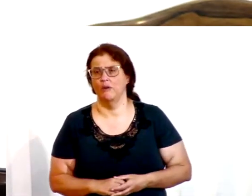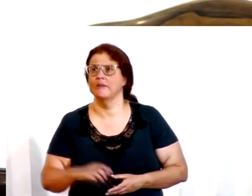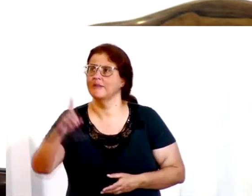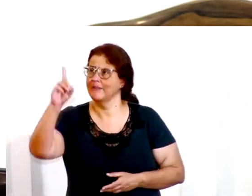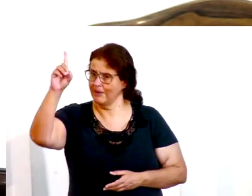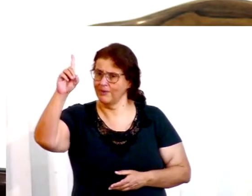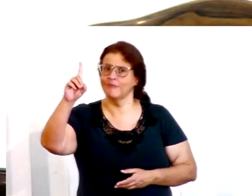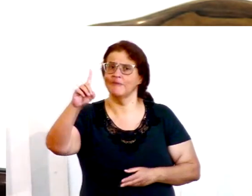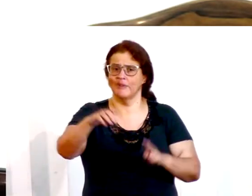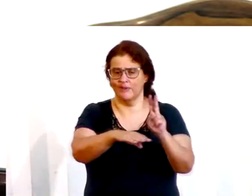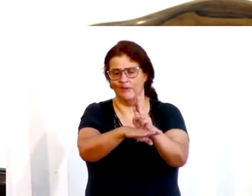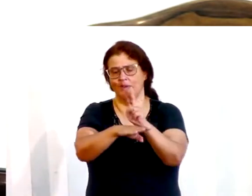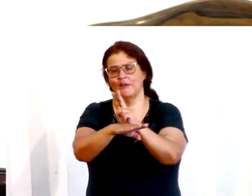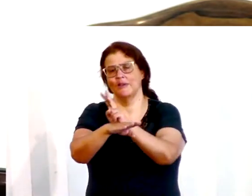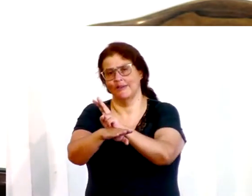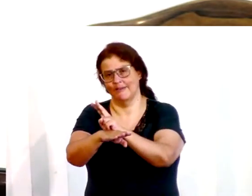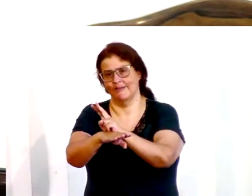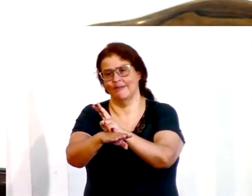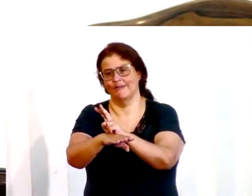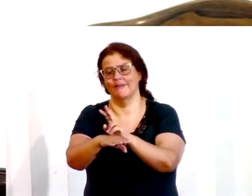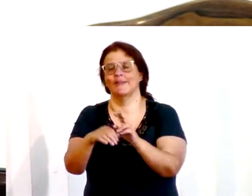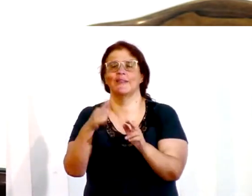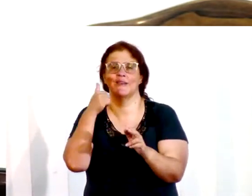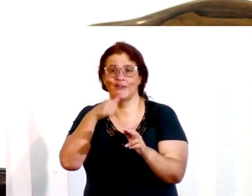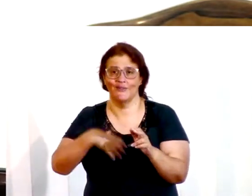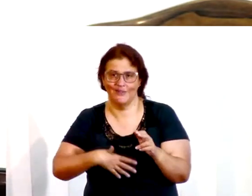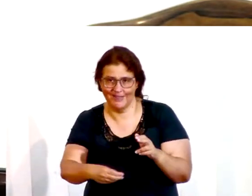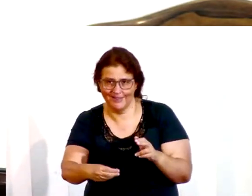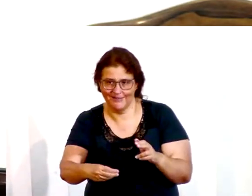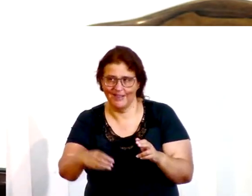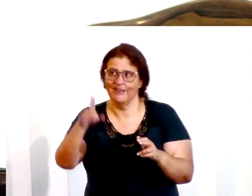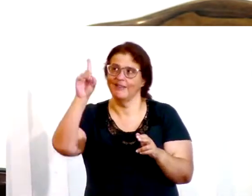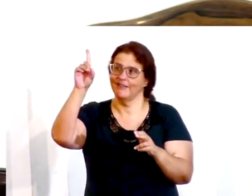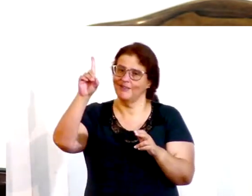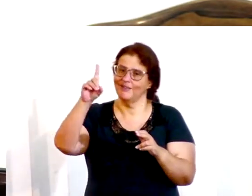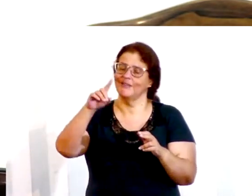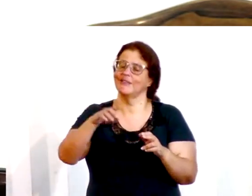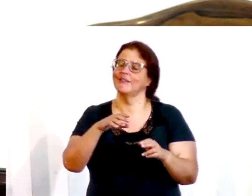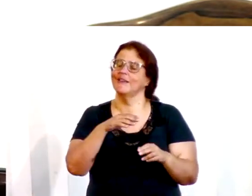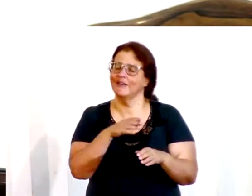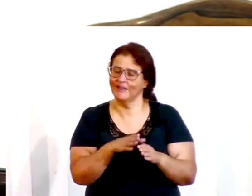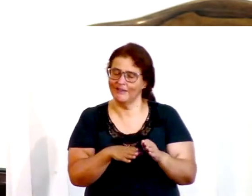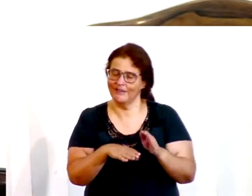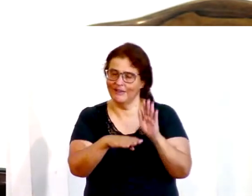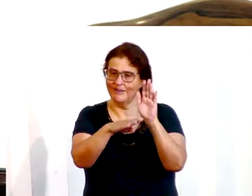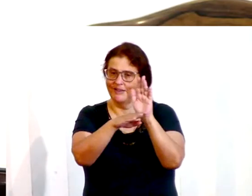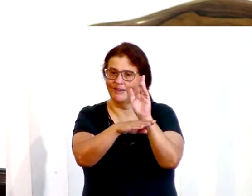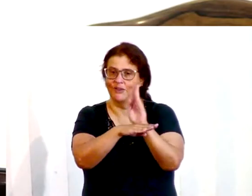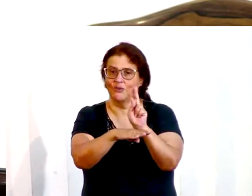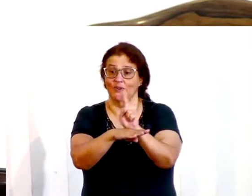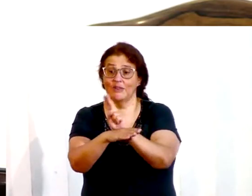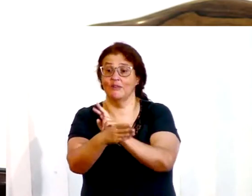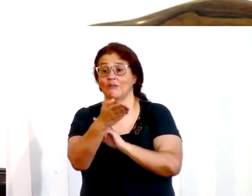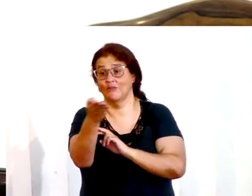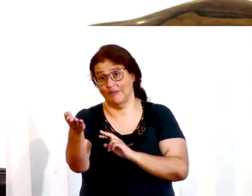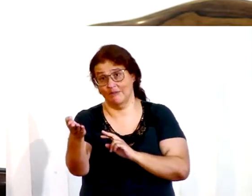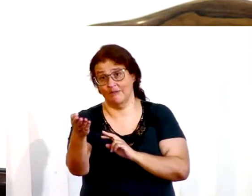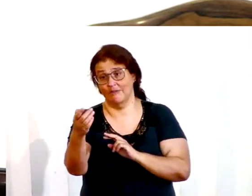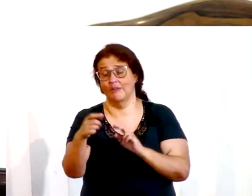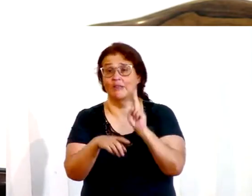dela. Como está cuidando de mim. Como está cuidando de vocês. E eu posso glorificar Ele em tudo.